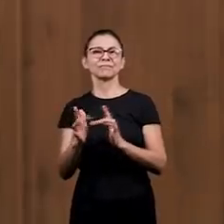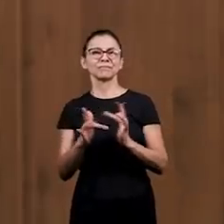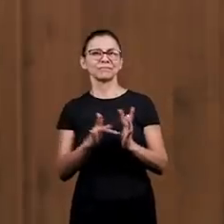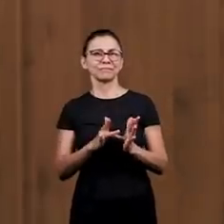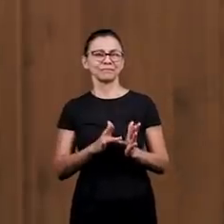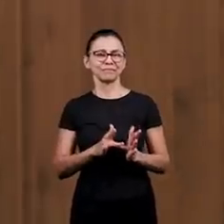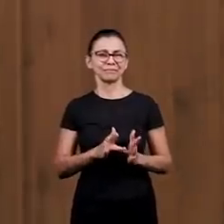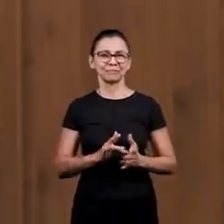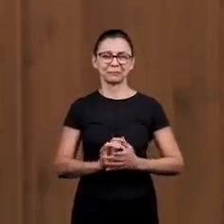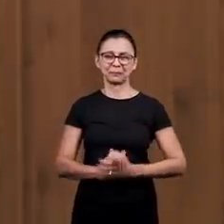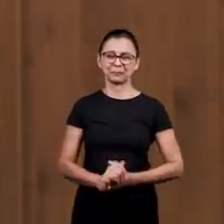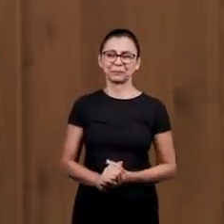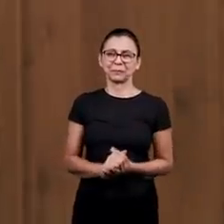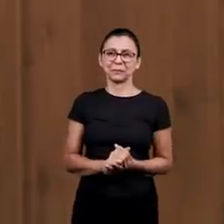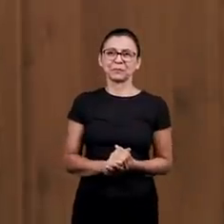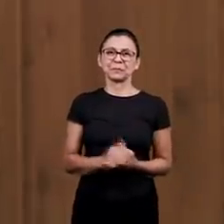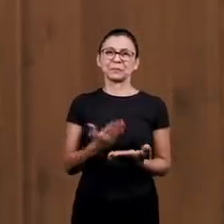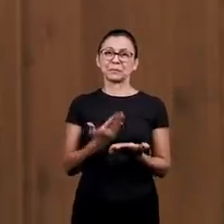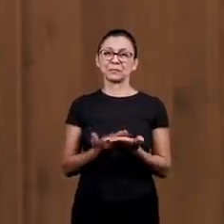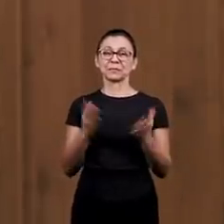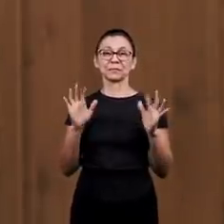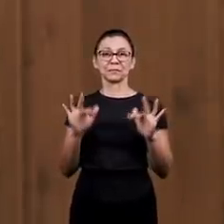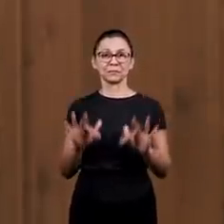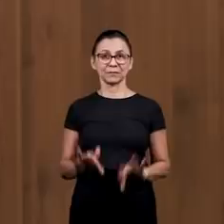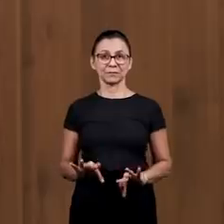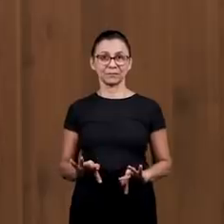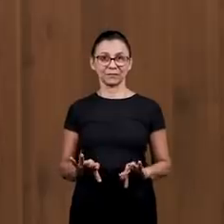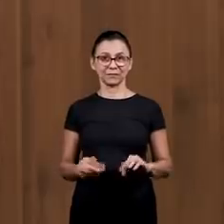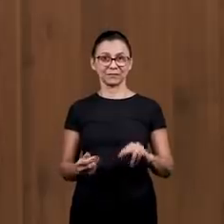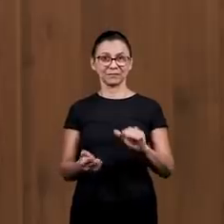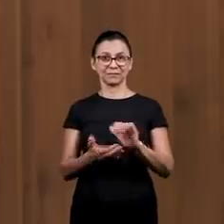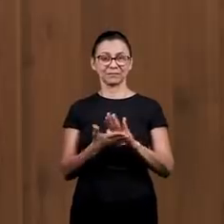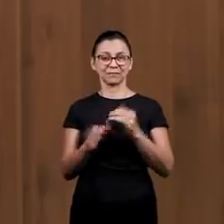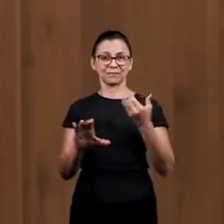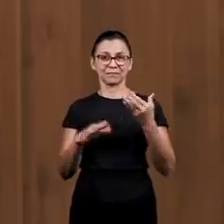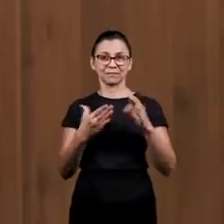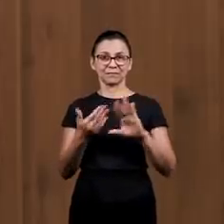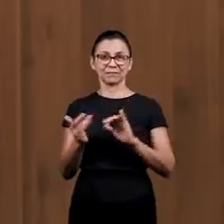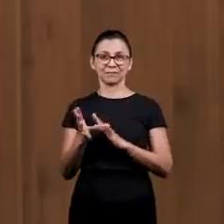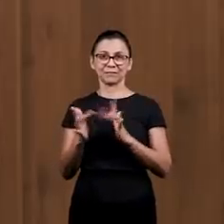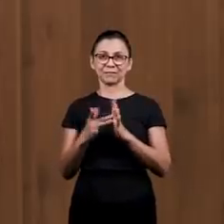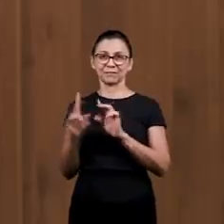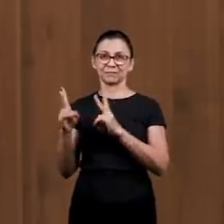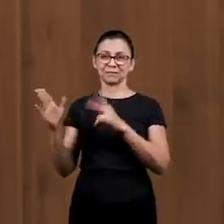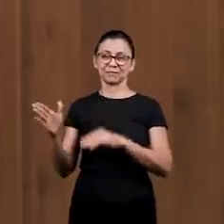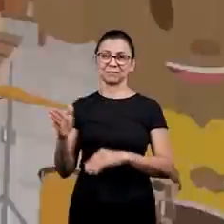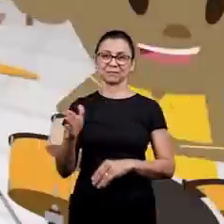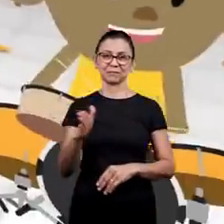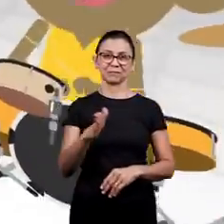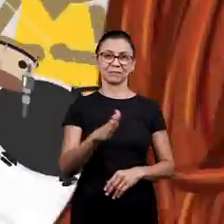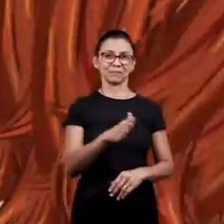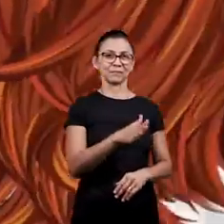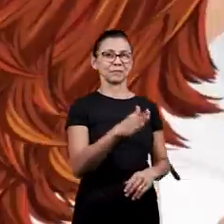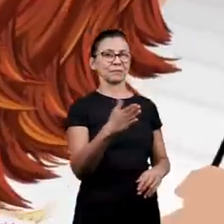vamos encerrar assim a nossa aula cantando o louvor Jesus é a nossa vitória.